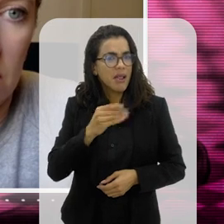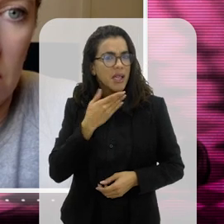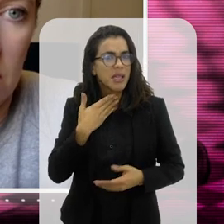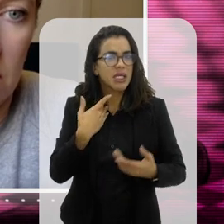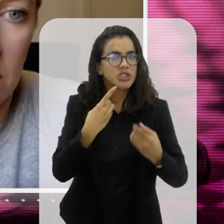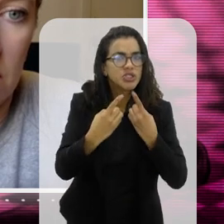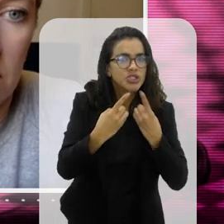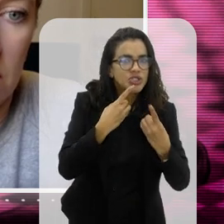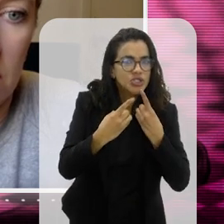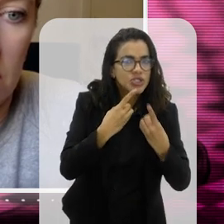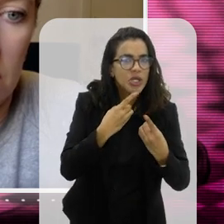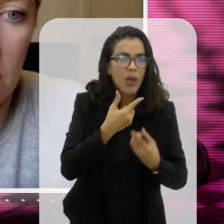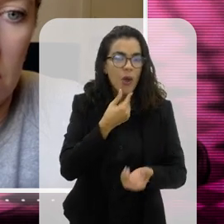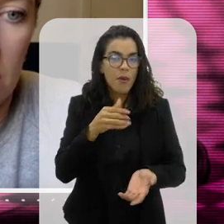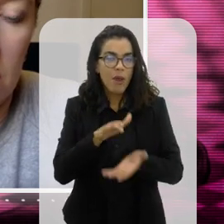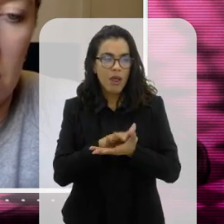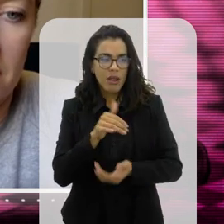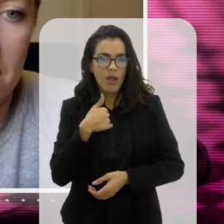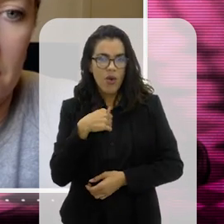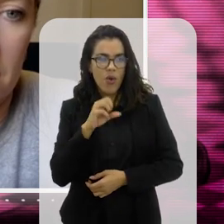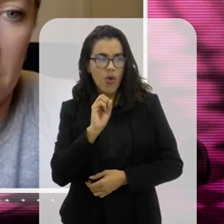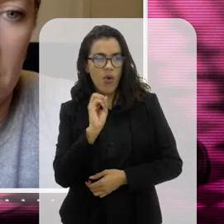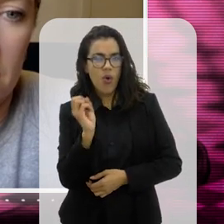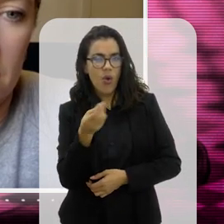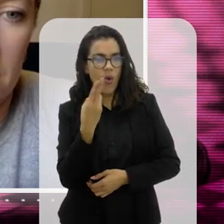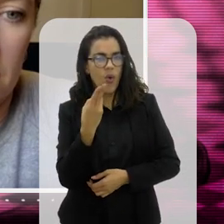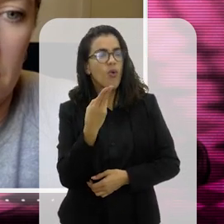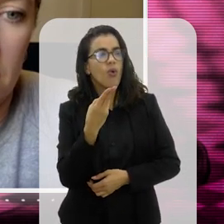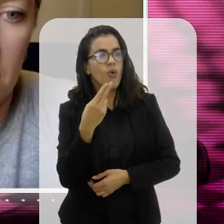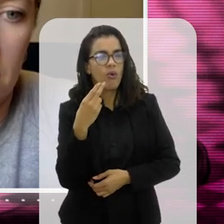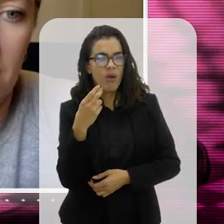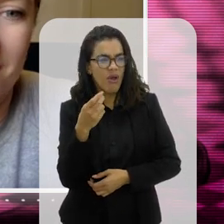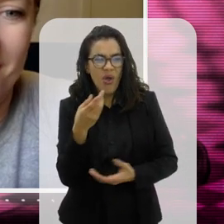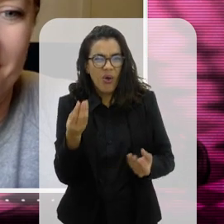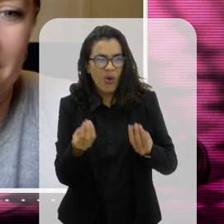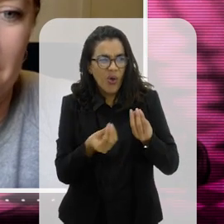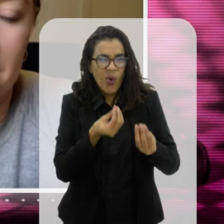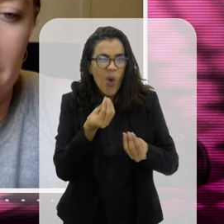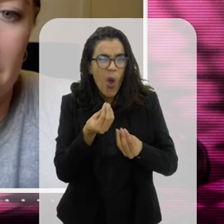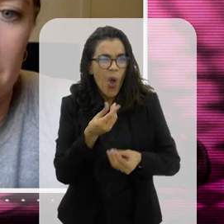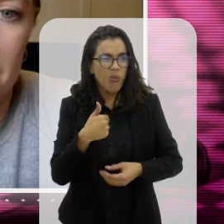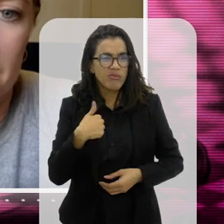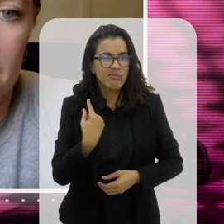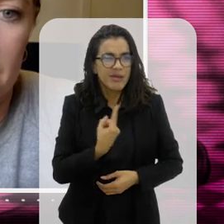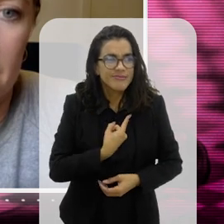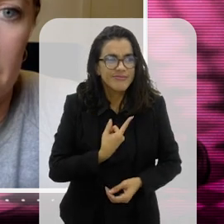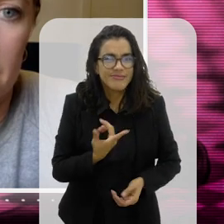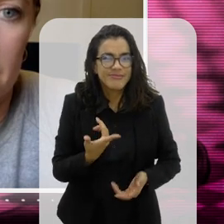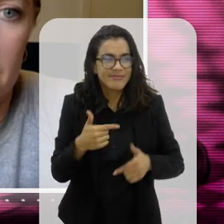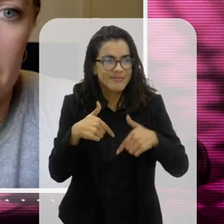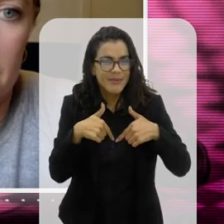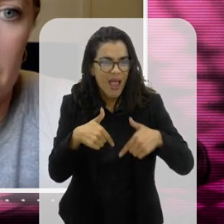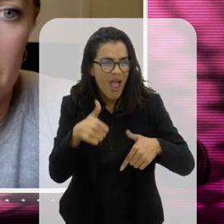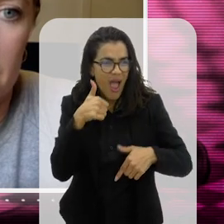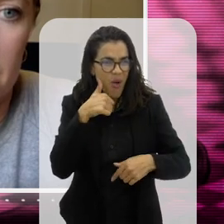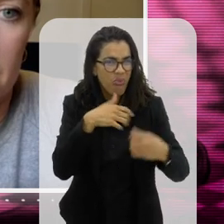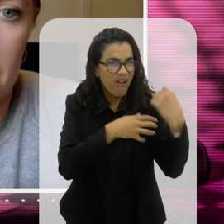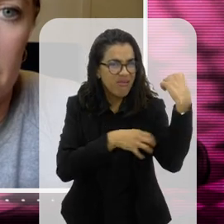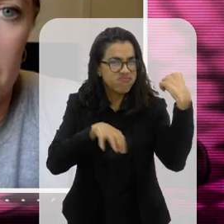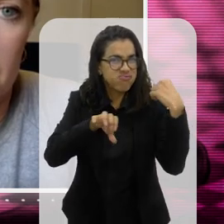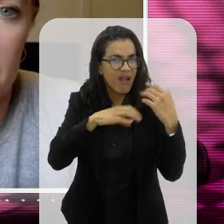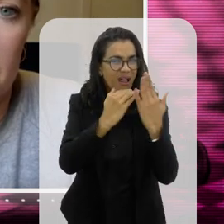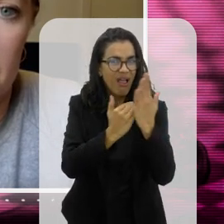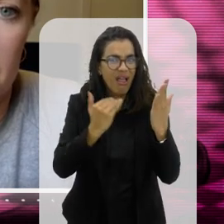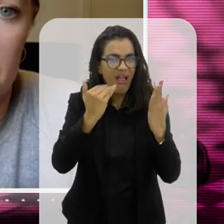tem um diálogo com o marido, ou não, já tem essa dicotomia que a Denise citou. Mas como é que a gente faz? A mulher está se